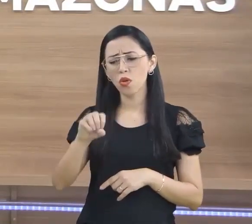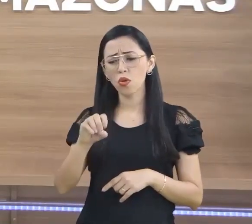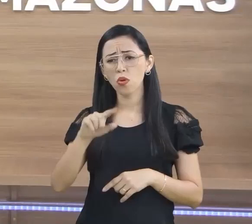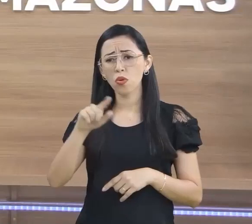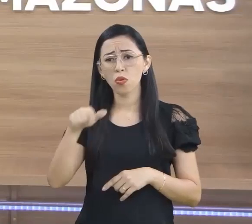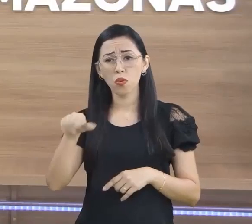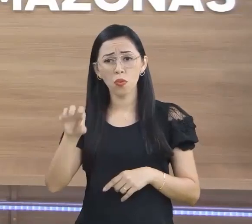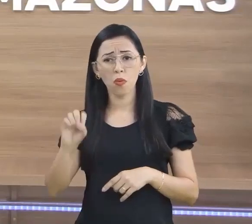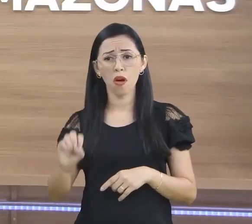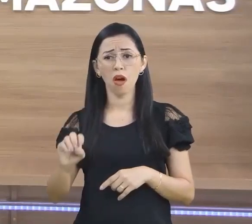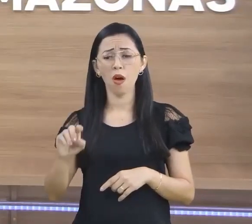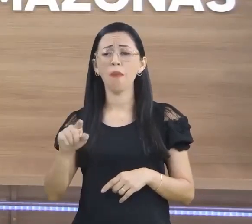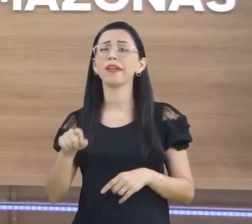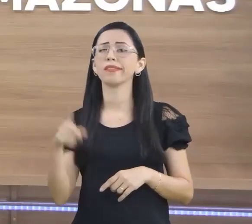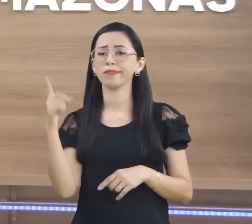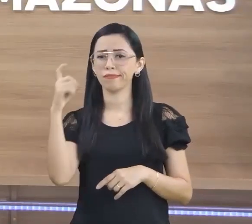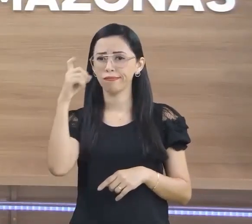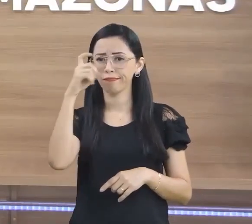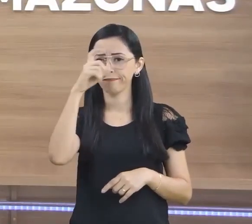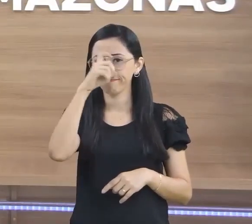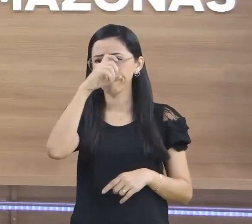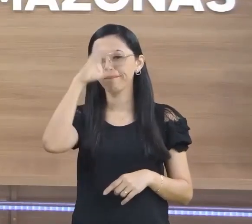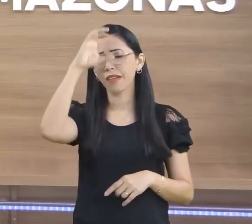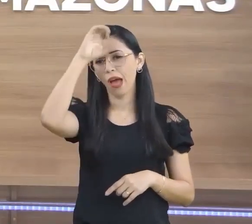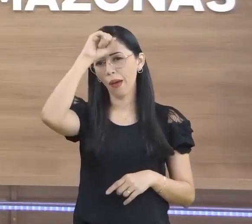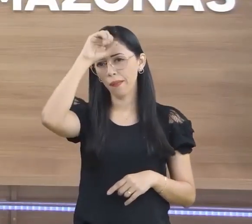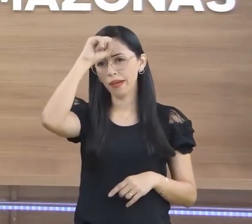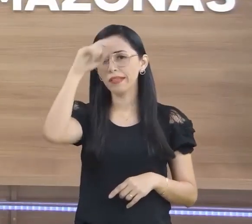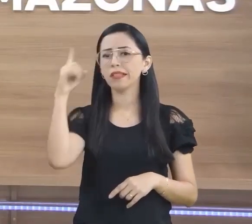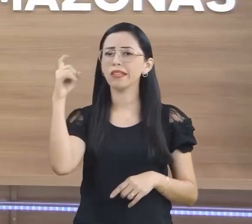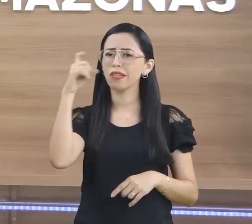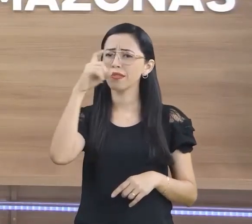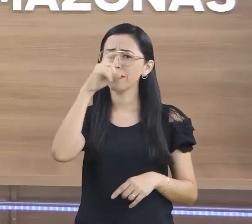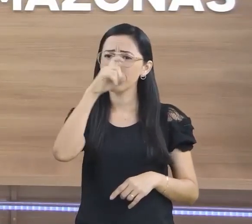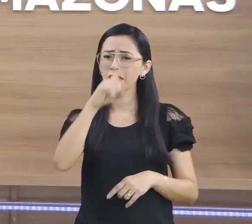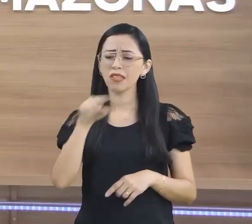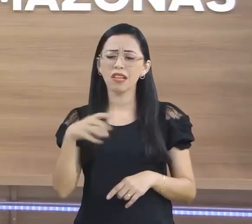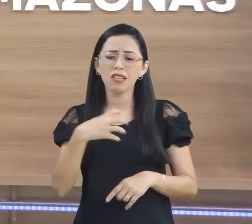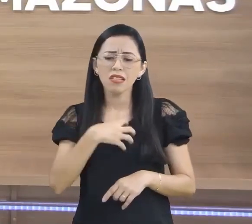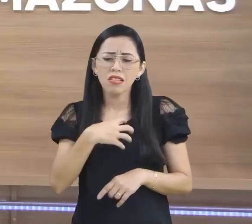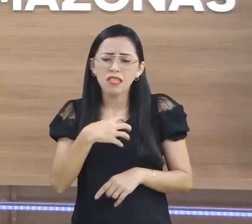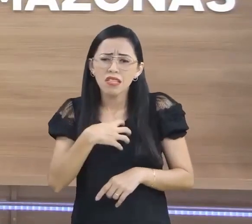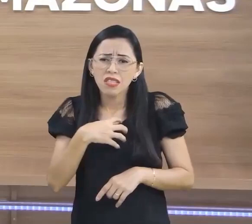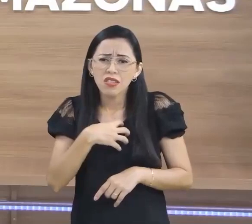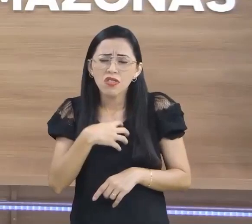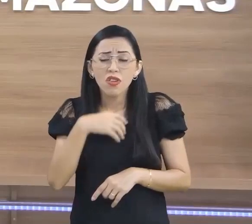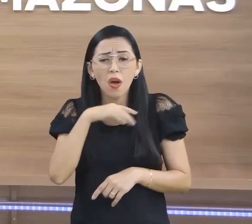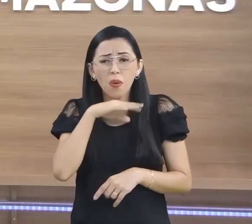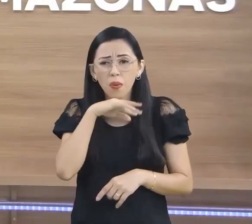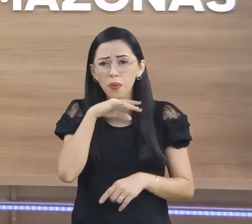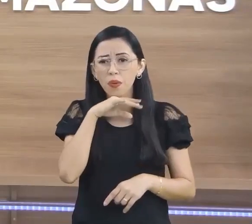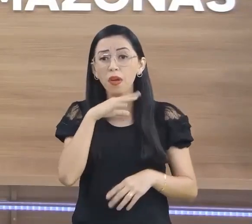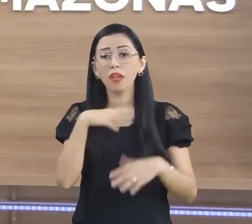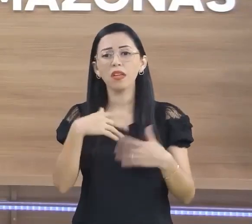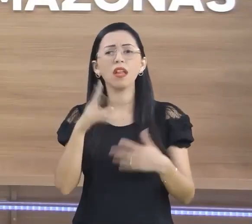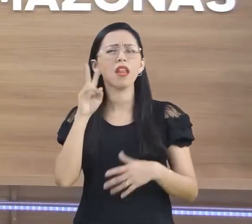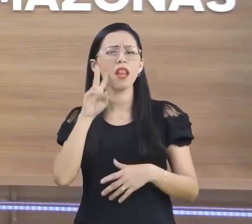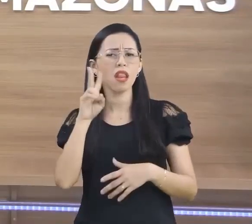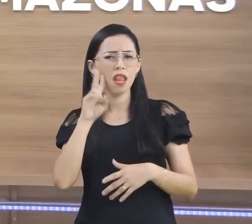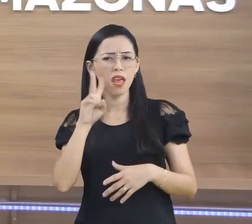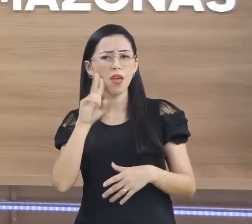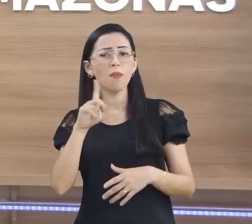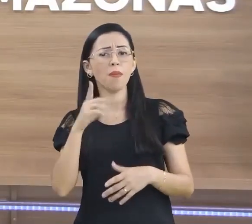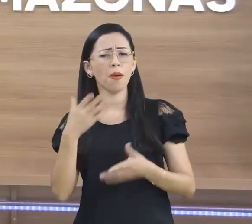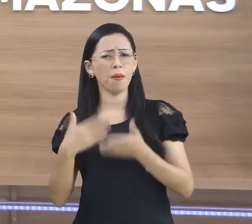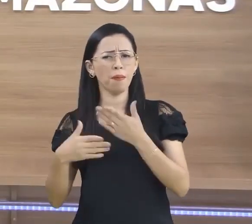o pior dos alunos e aquilo deixava ele super mal. Lembra que ele tirou uma nota alta? Já